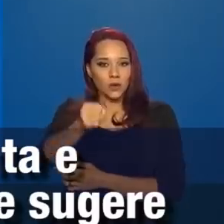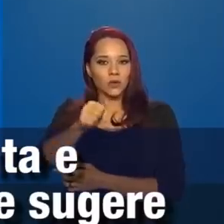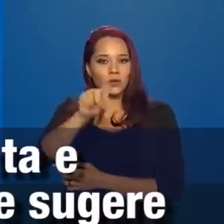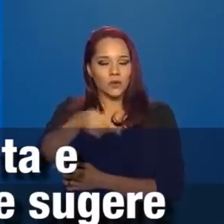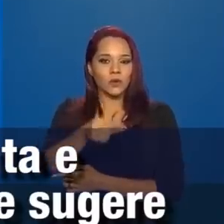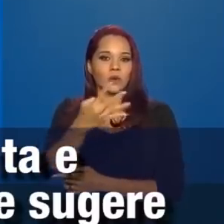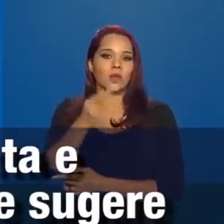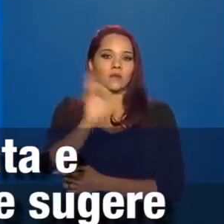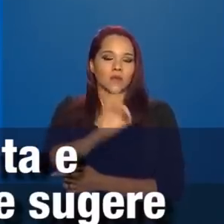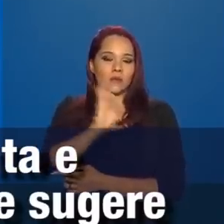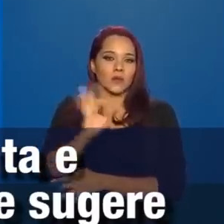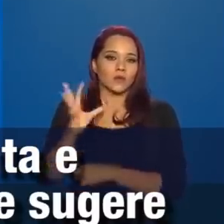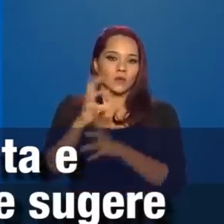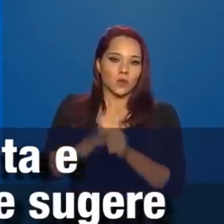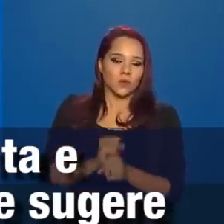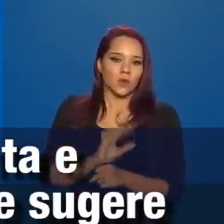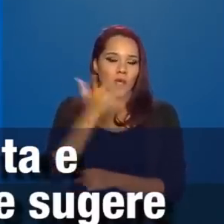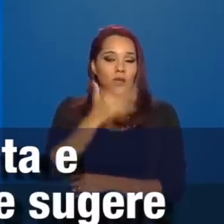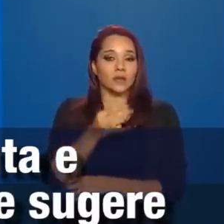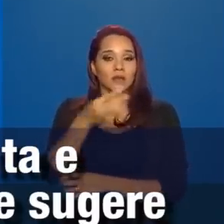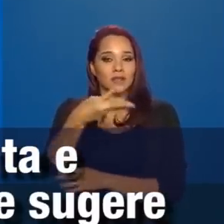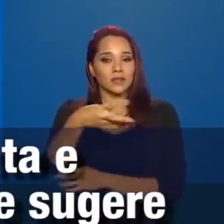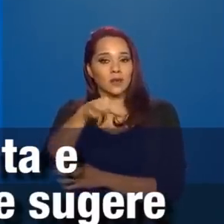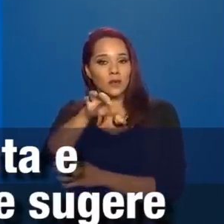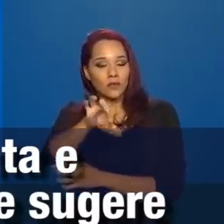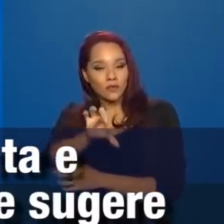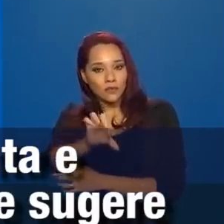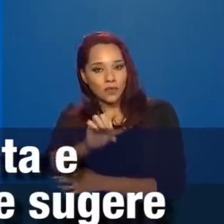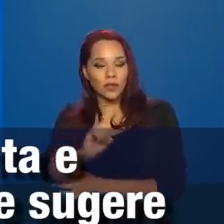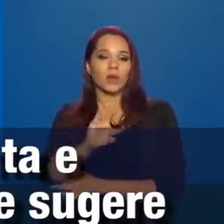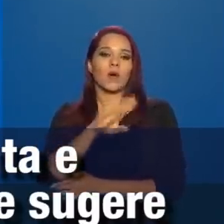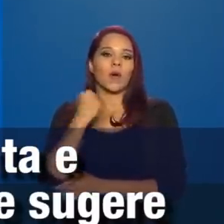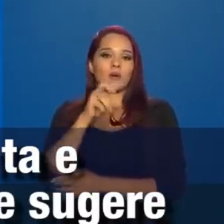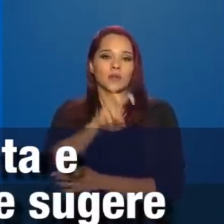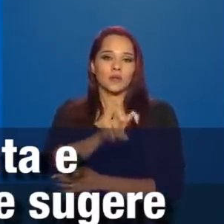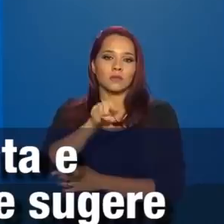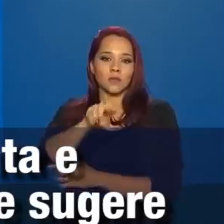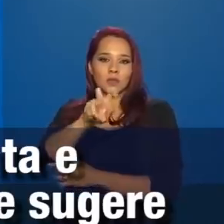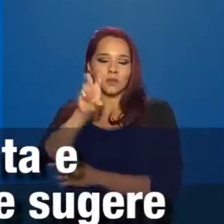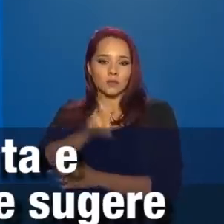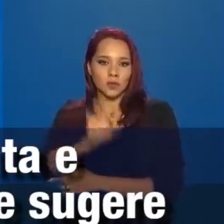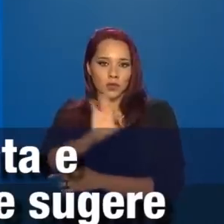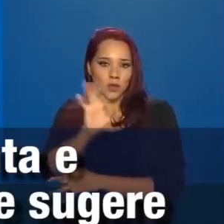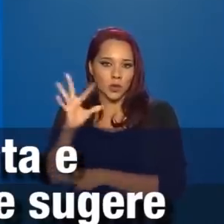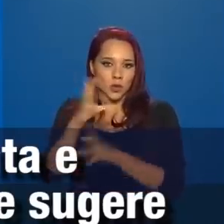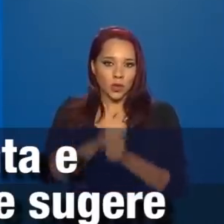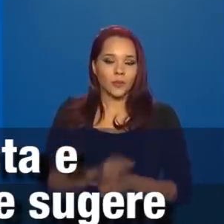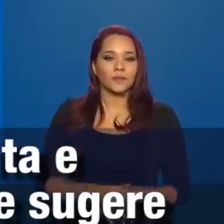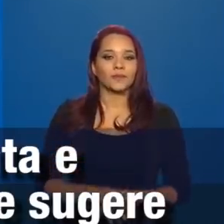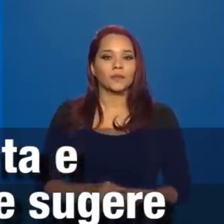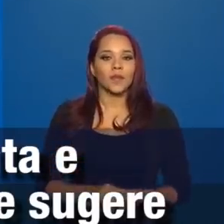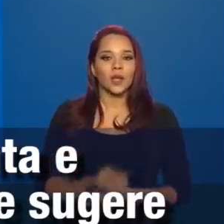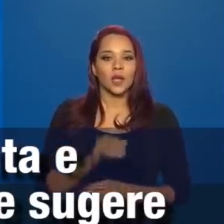58,4% do total de casos, 390 óbitos, 5,5% do total. Centro-Oeste,